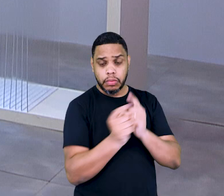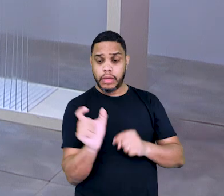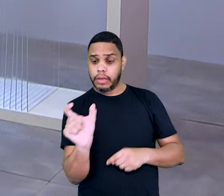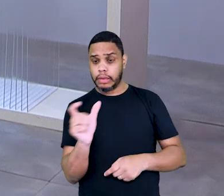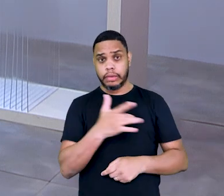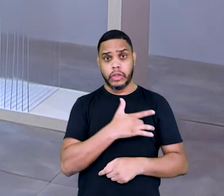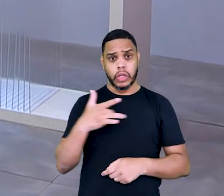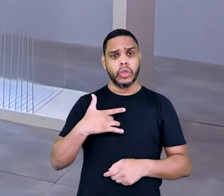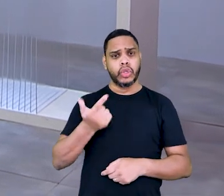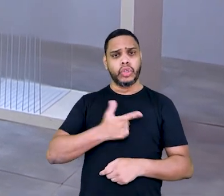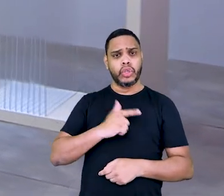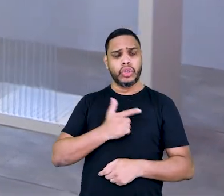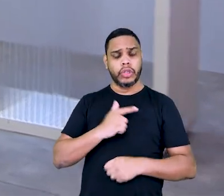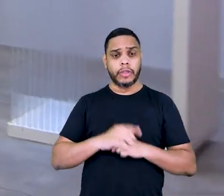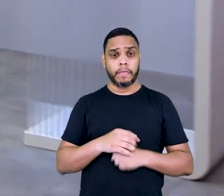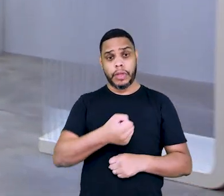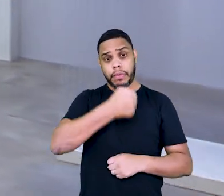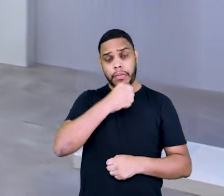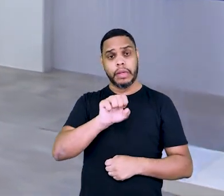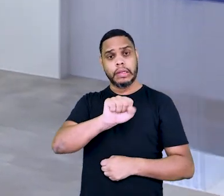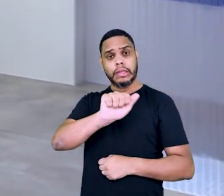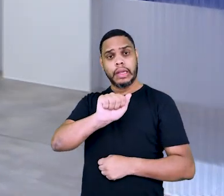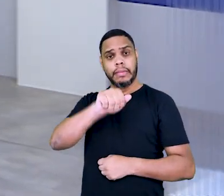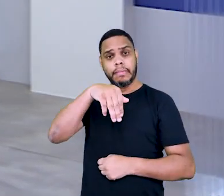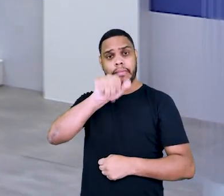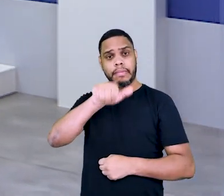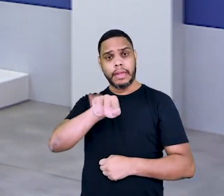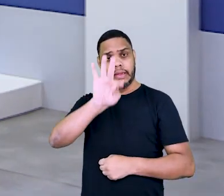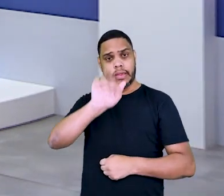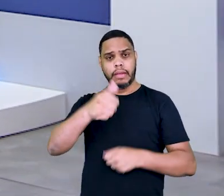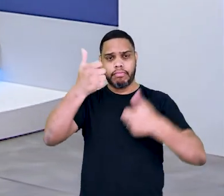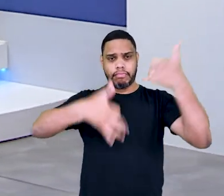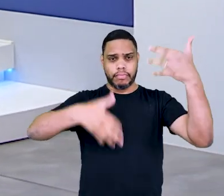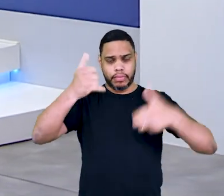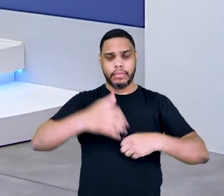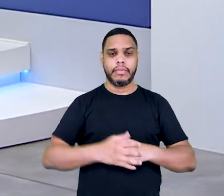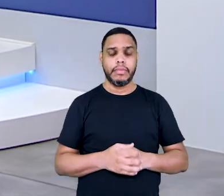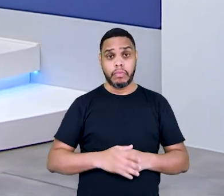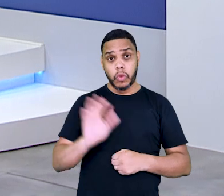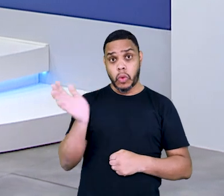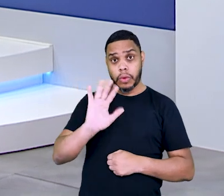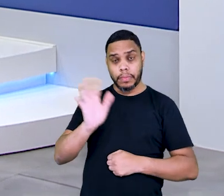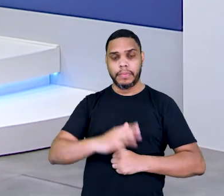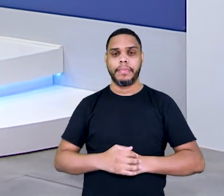saúde. A repórter Samantha Flor tem mais detalhes desse caso para a gente? Oi, Samantha.